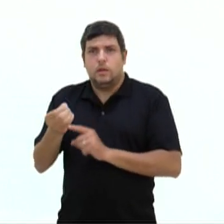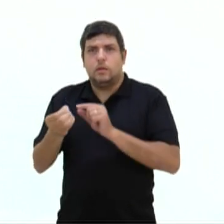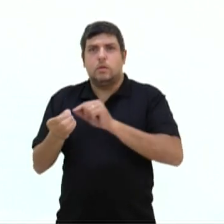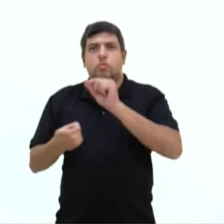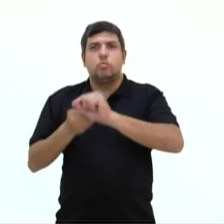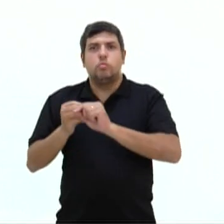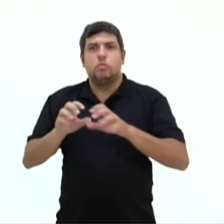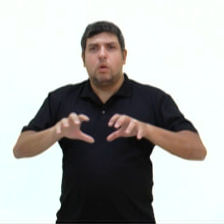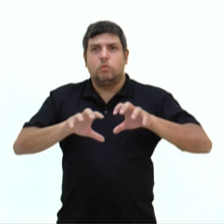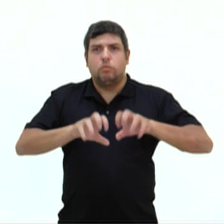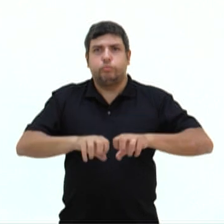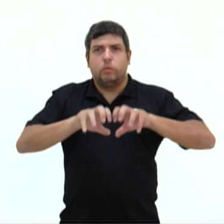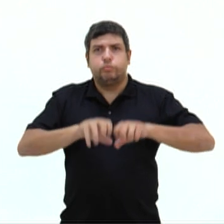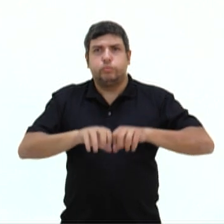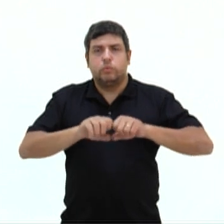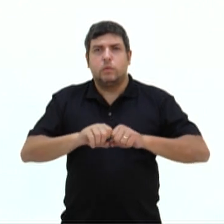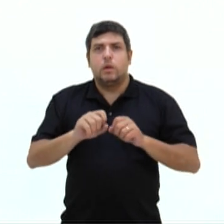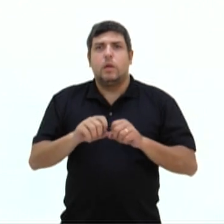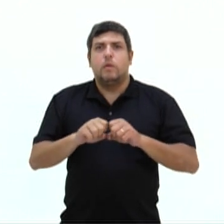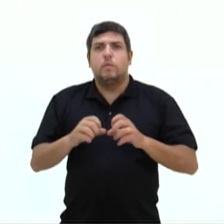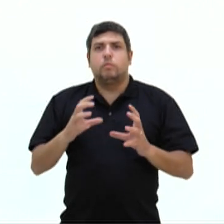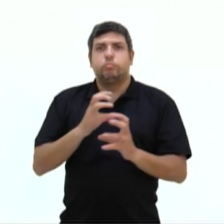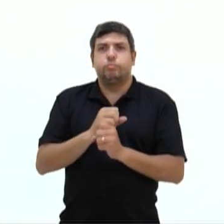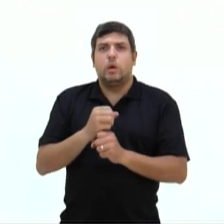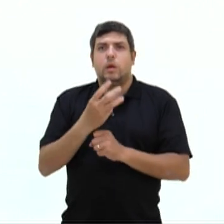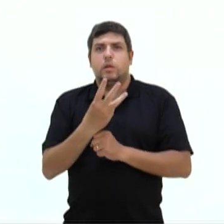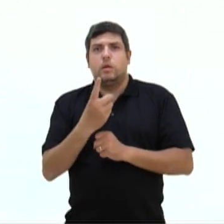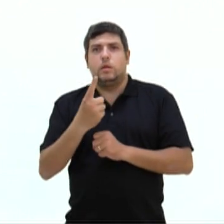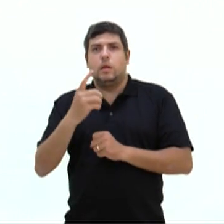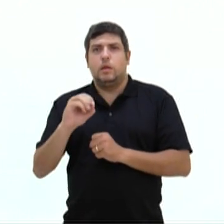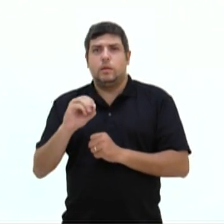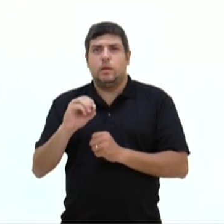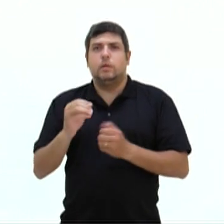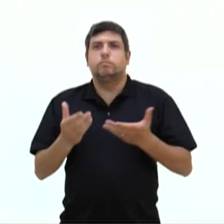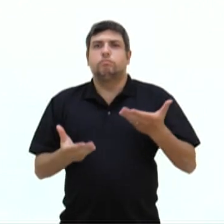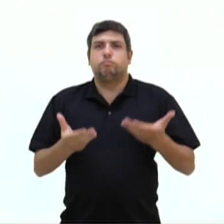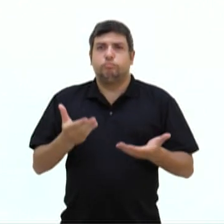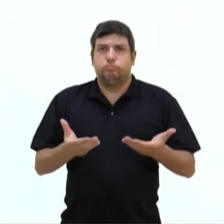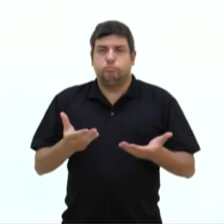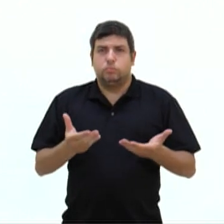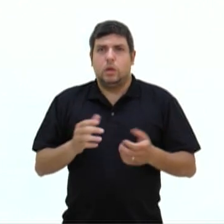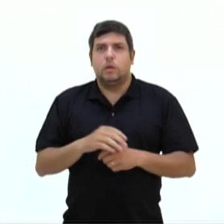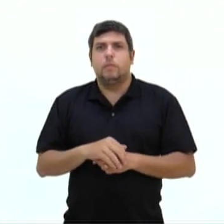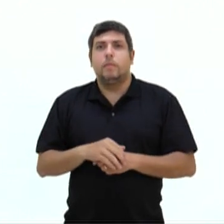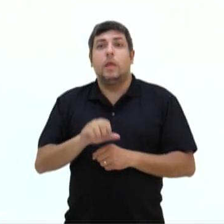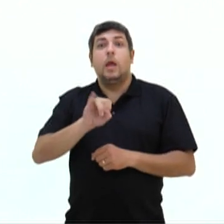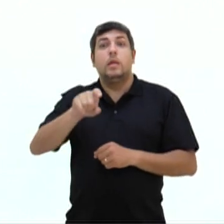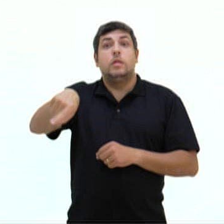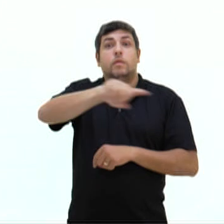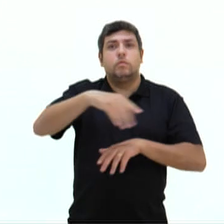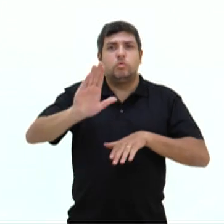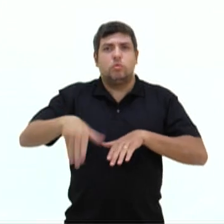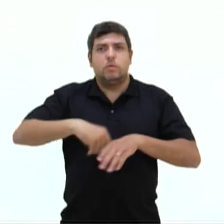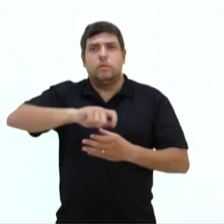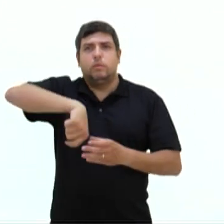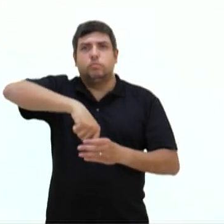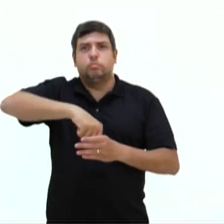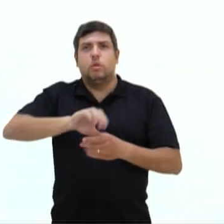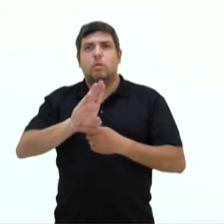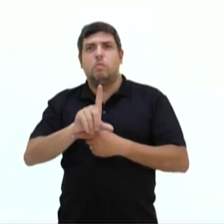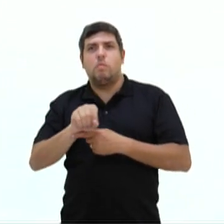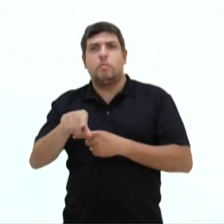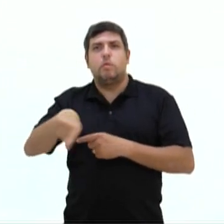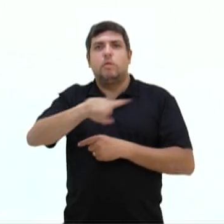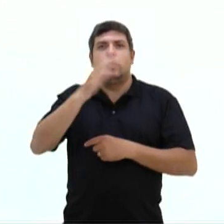de bolo com 310 gramas. Tá? Aí, modo de preparo. Se você já fez bolo em casa, já sabe como é. Tá? Então,